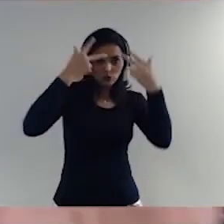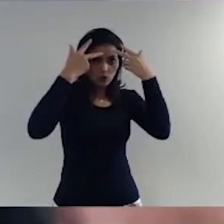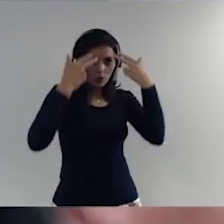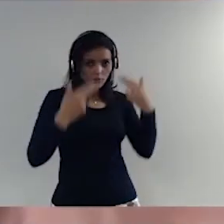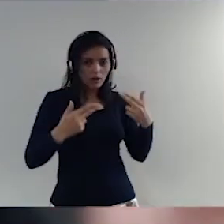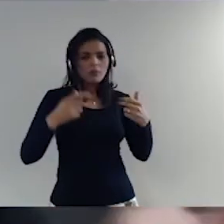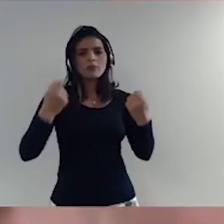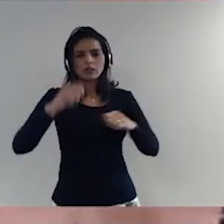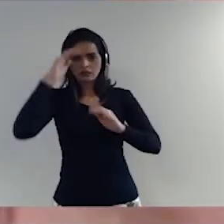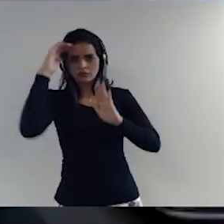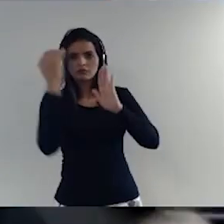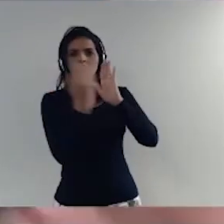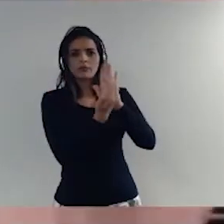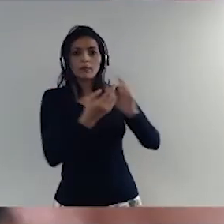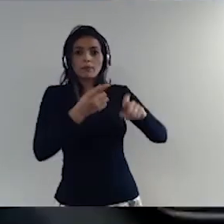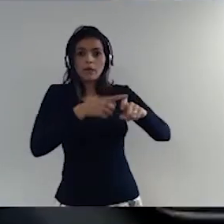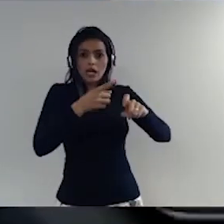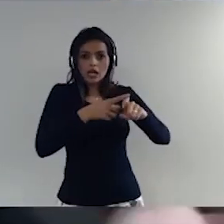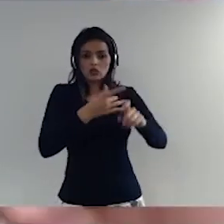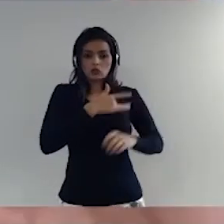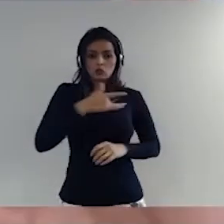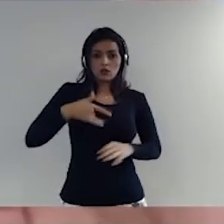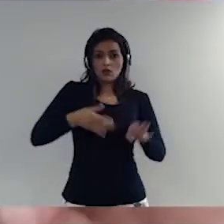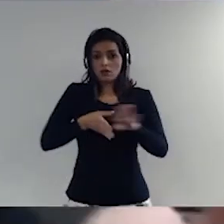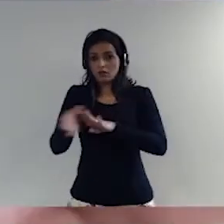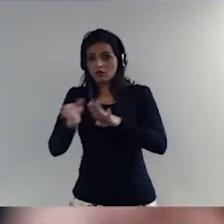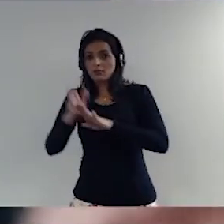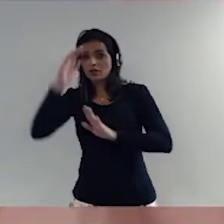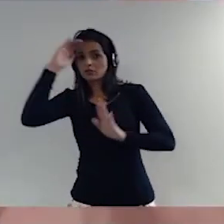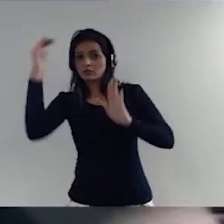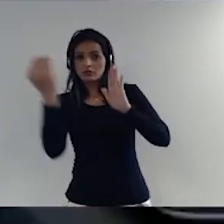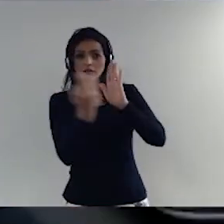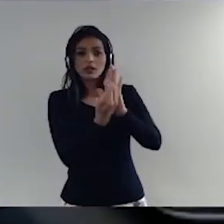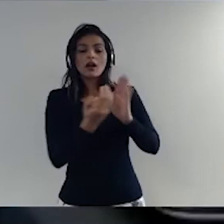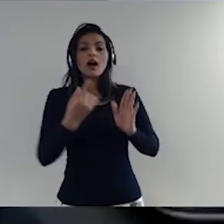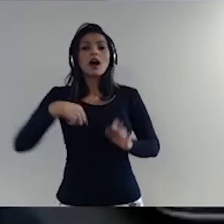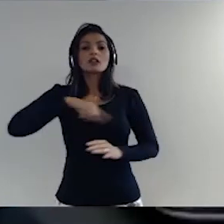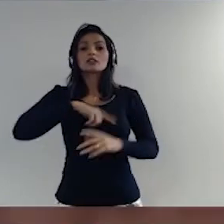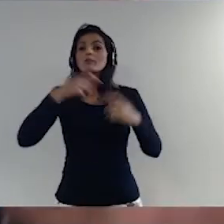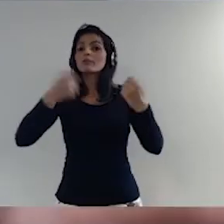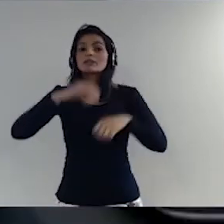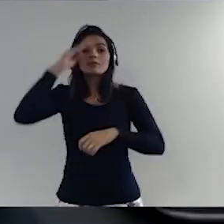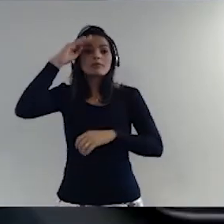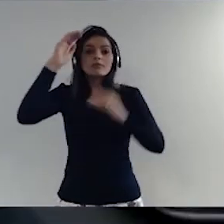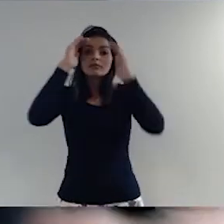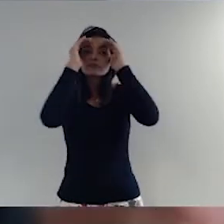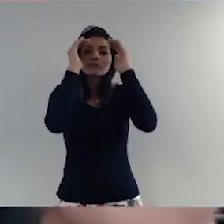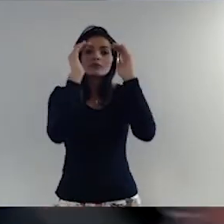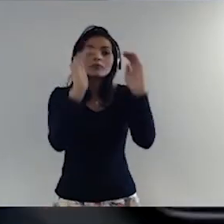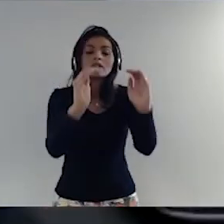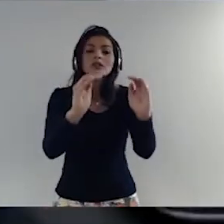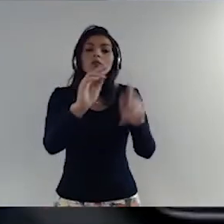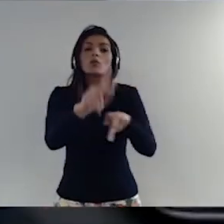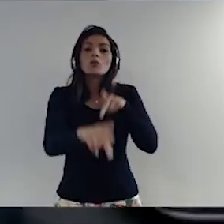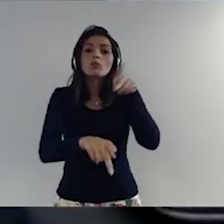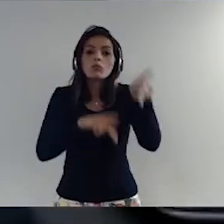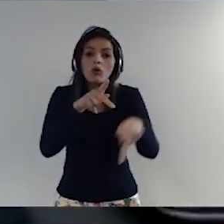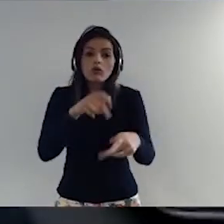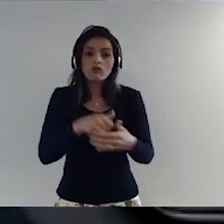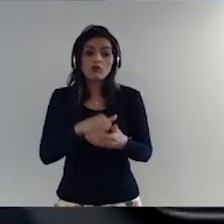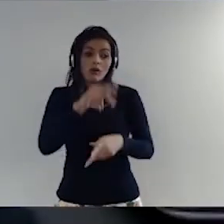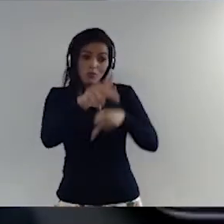nós apenas estamos a dizer de que é preciso respeitar o cidadão que precisa encontrar no